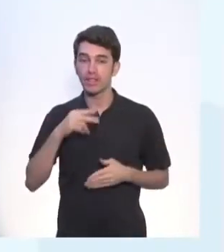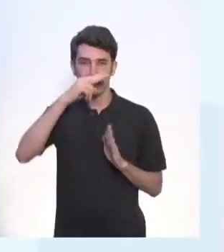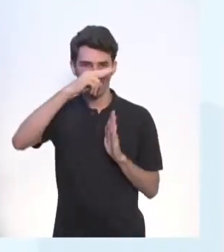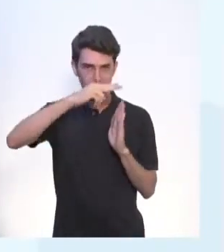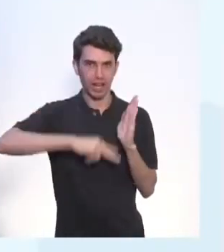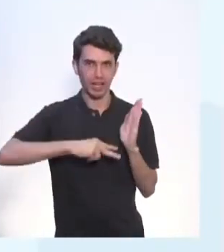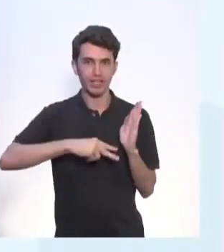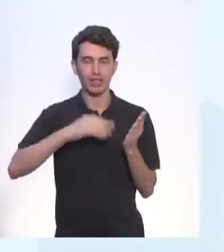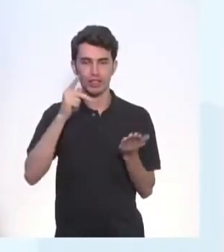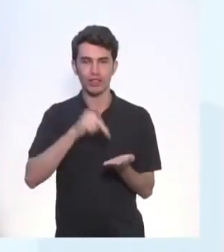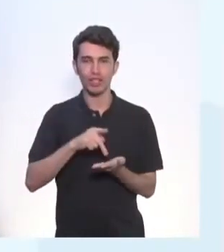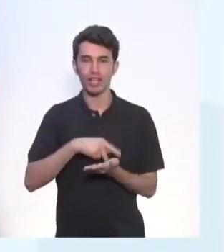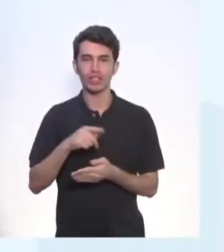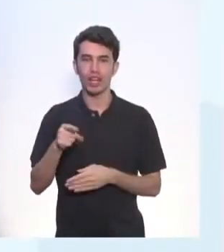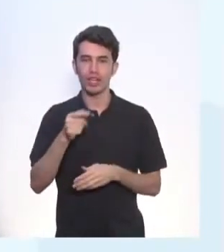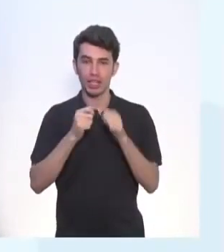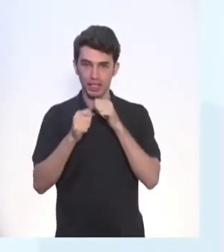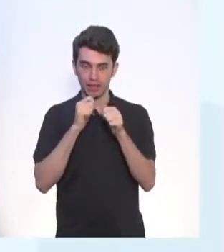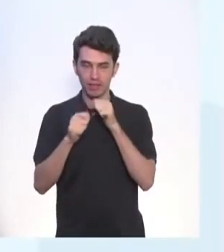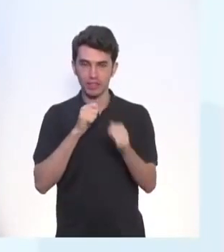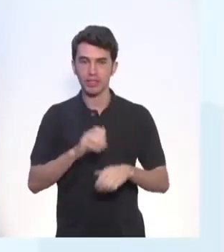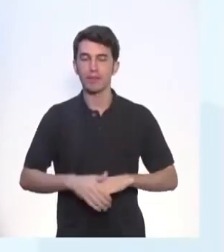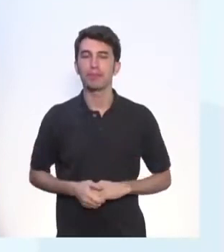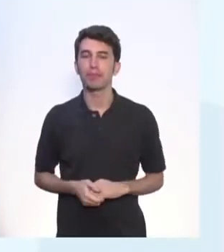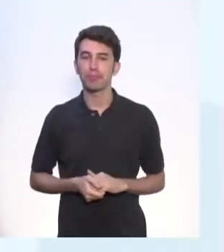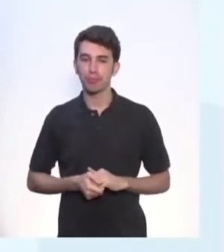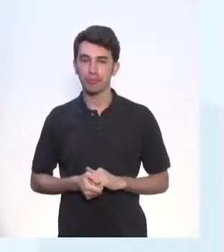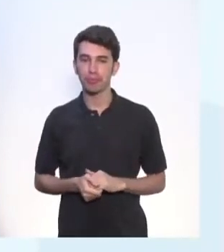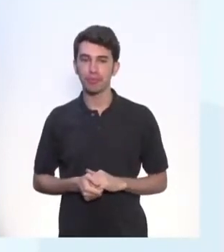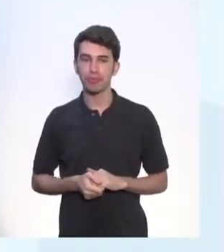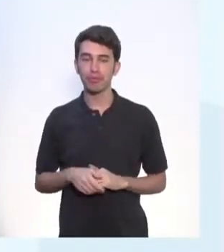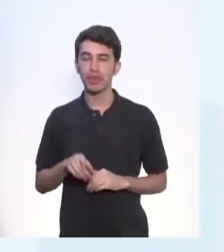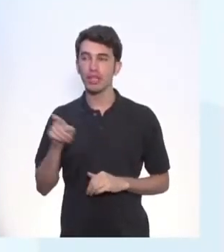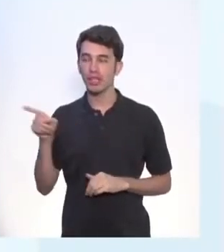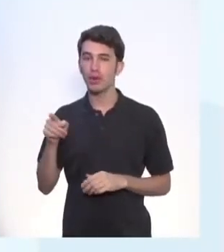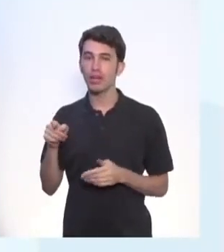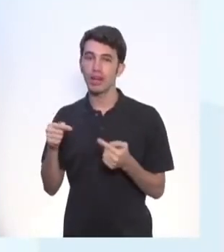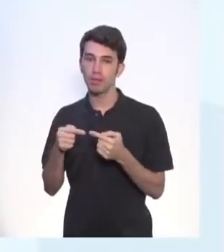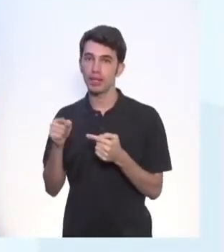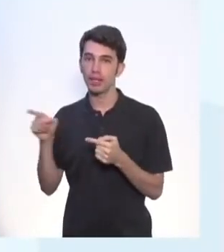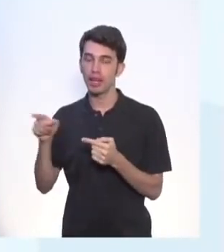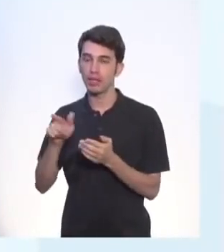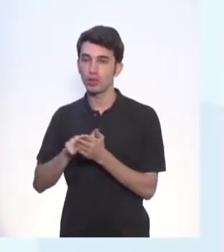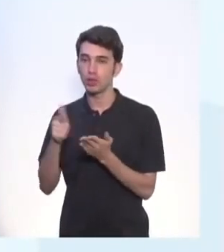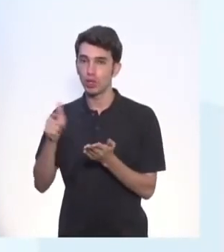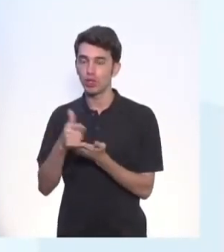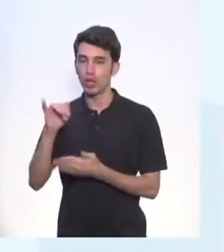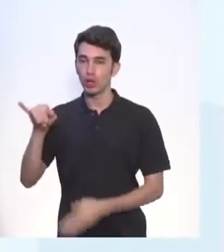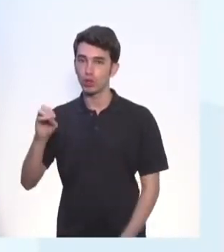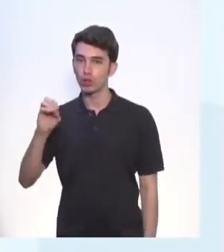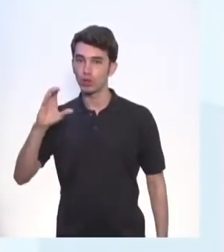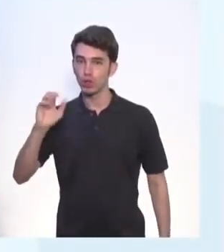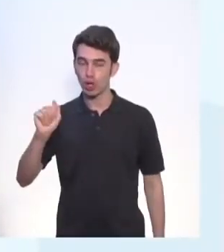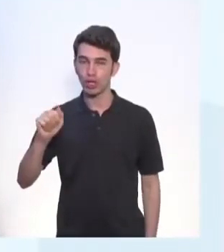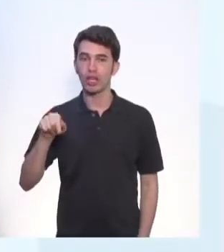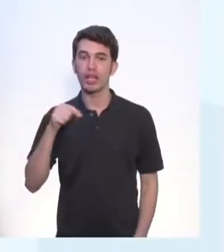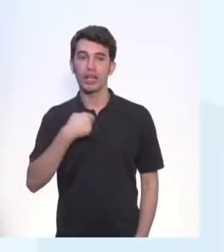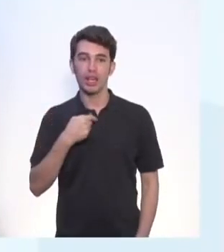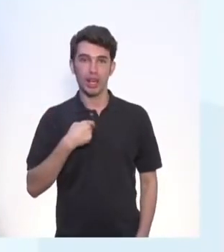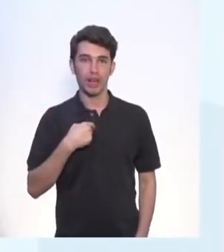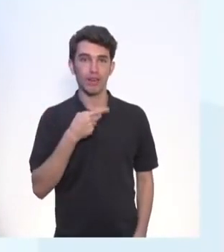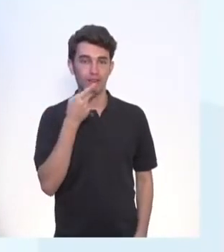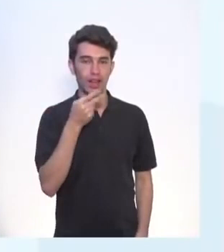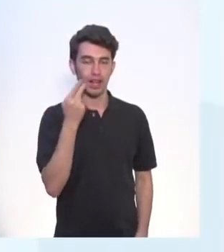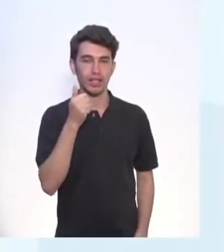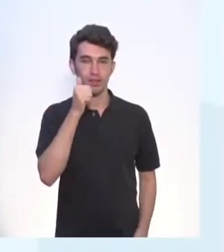leitura propriamente dita da entrevista. O professor Mauro fará a parte do Jornal Joca e eu farei a parte da